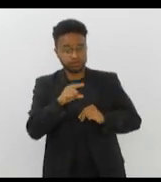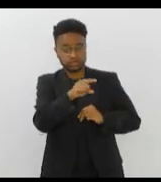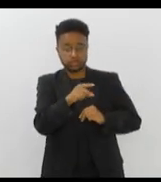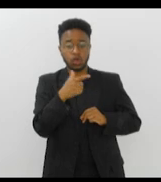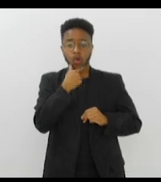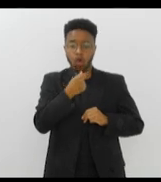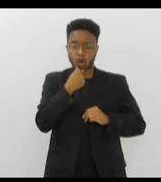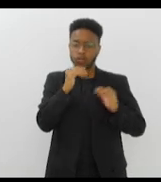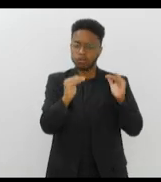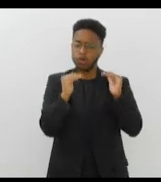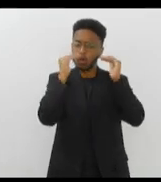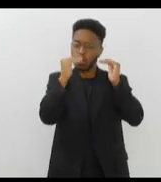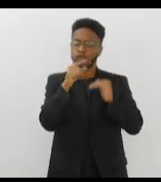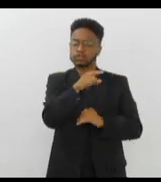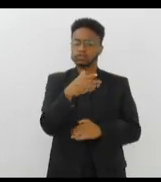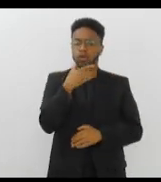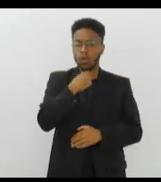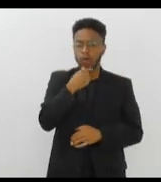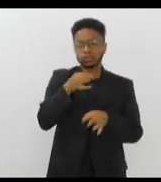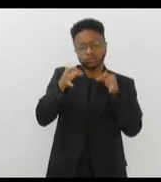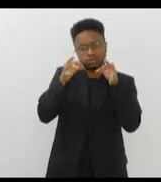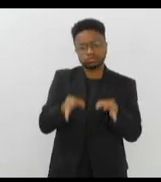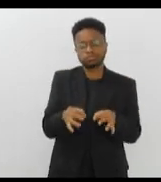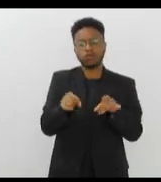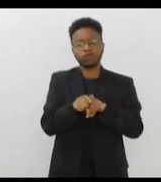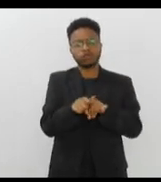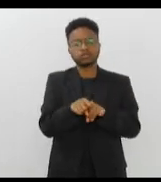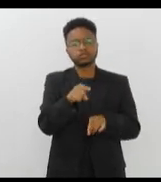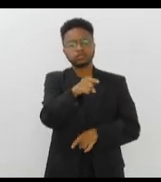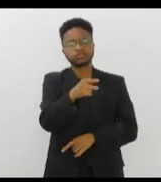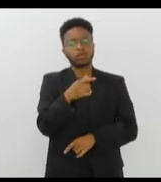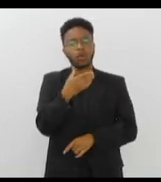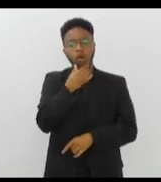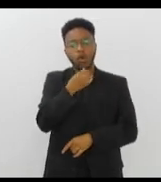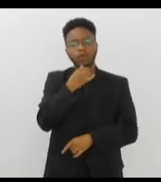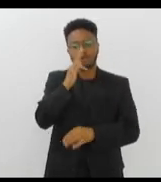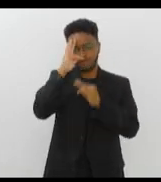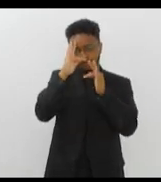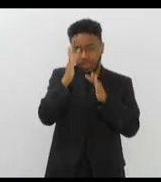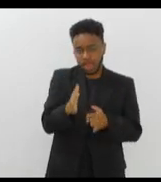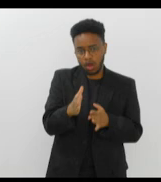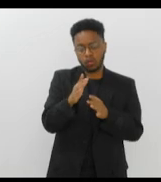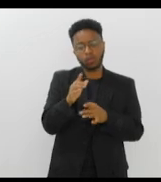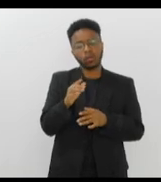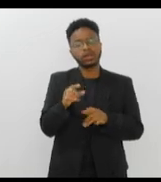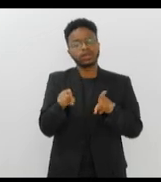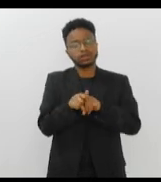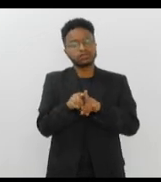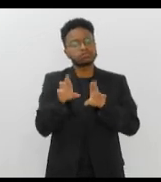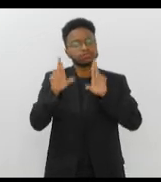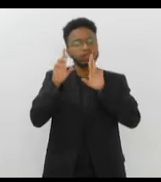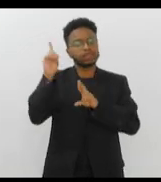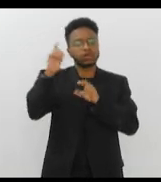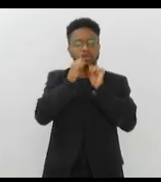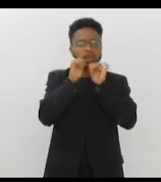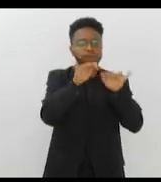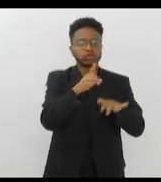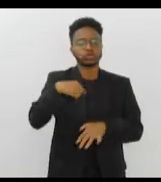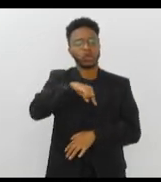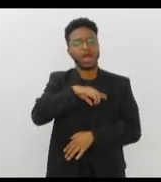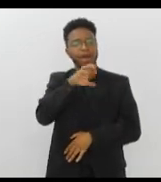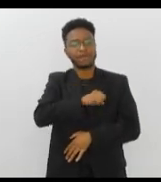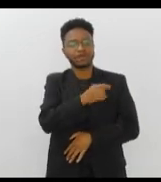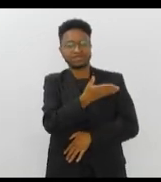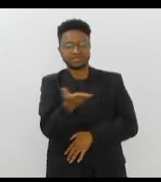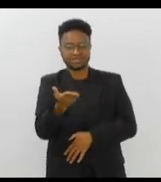honra, você é um cara digno, você é um cara fiel, leal. Que Deus te abençoe, nós te amamos muito.